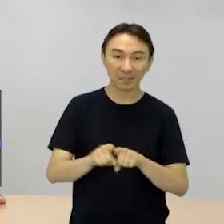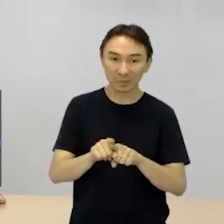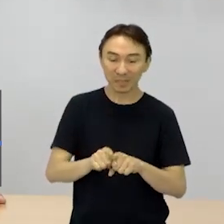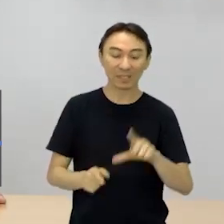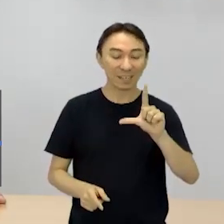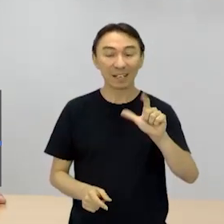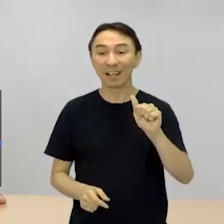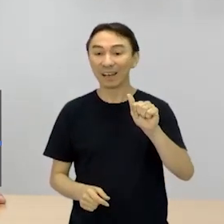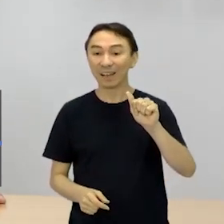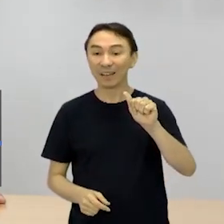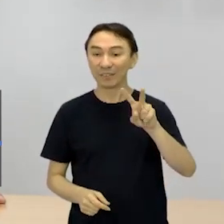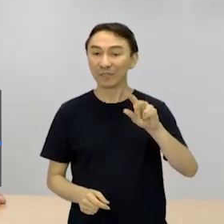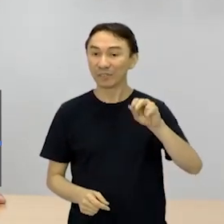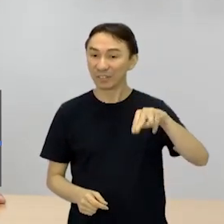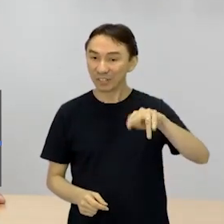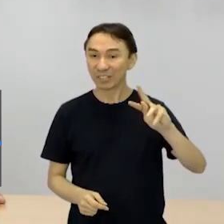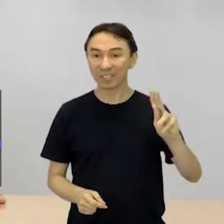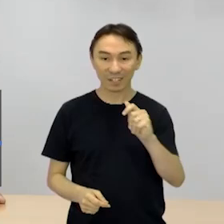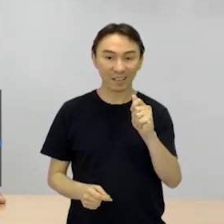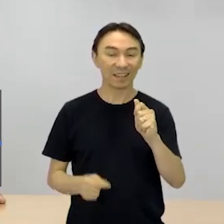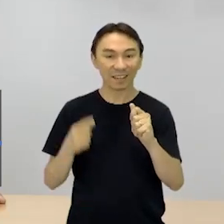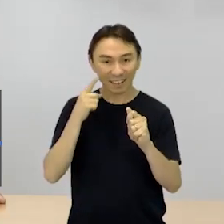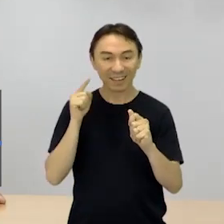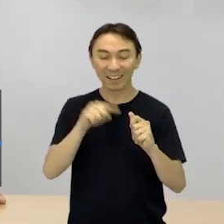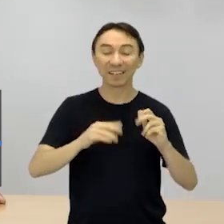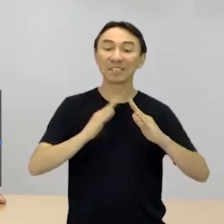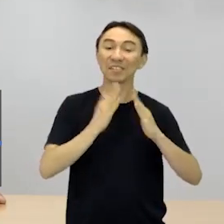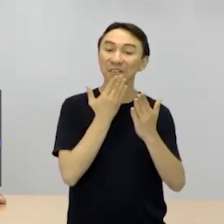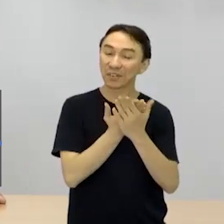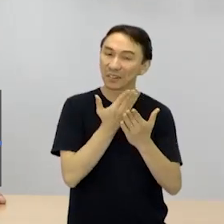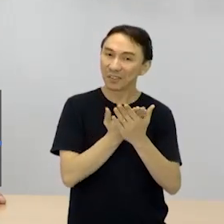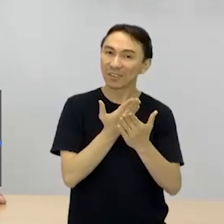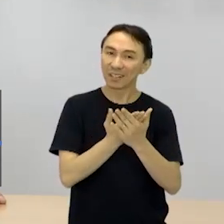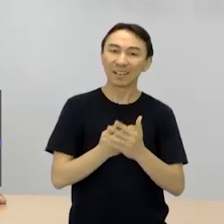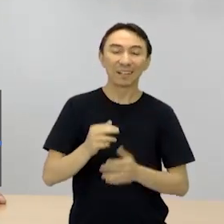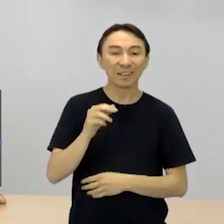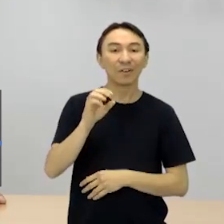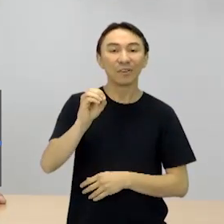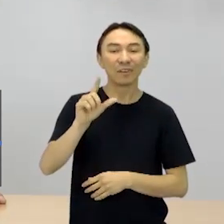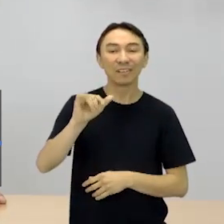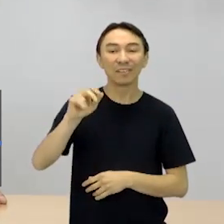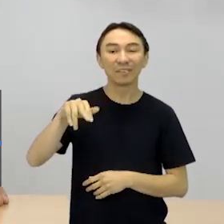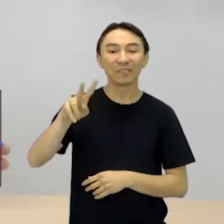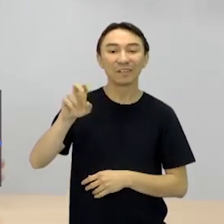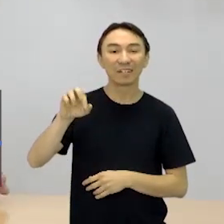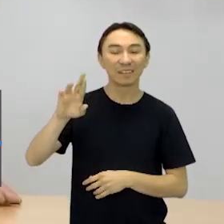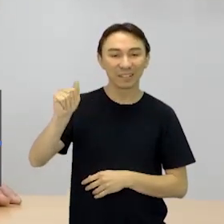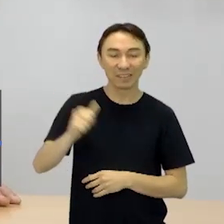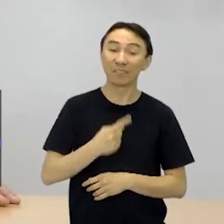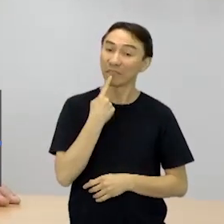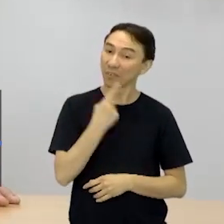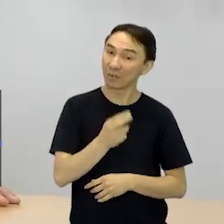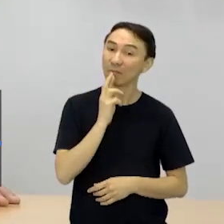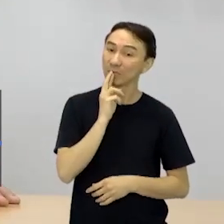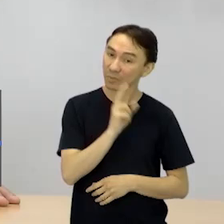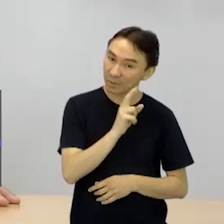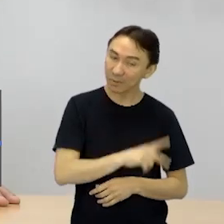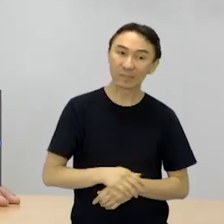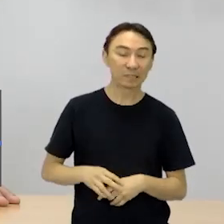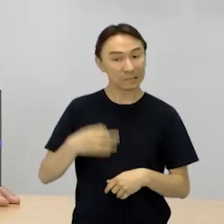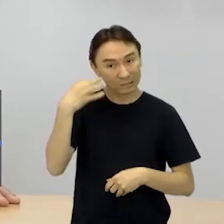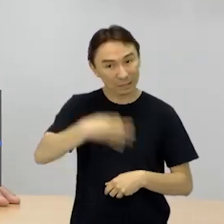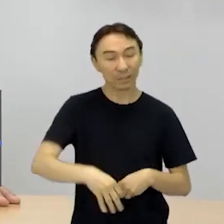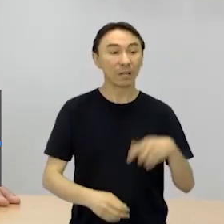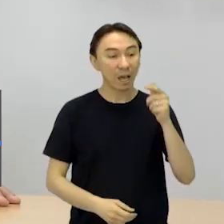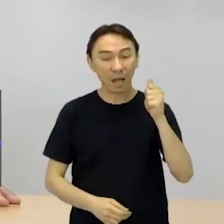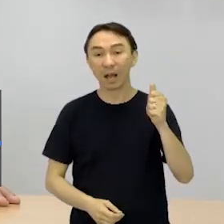da Costa, do 8º C da Escola Estadual Rafael de Oliveira. Ela disse para a gente aí que a alternativa correta é a alternativa A. E também os alunos